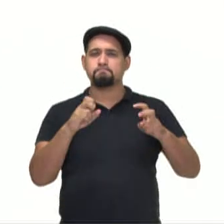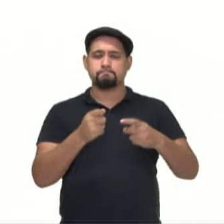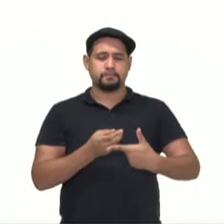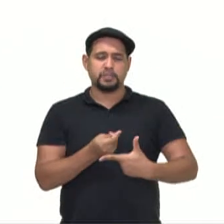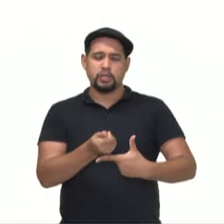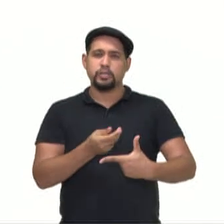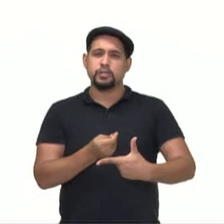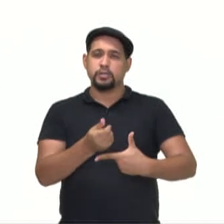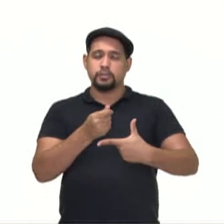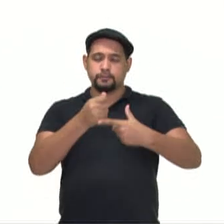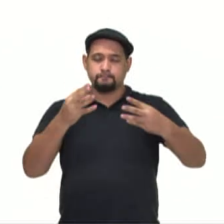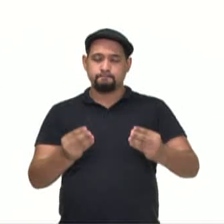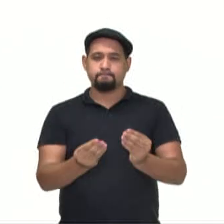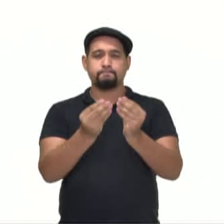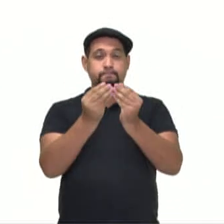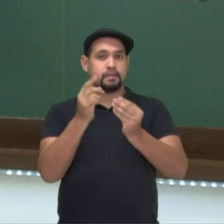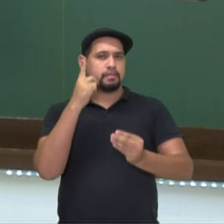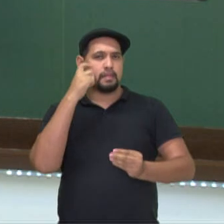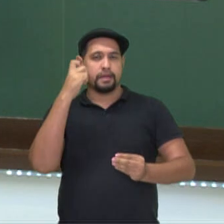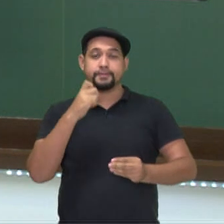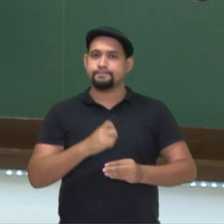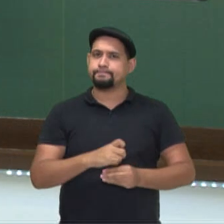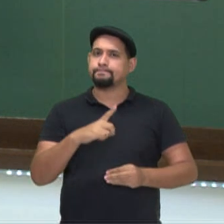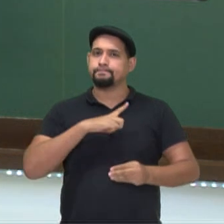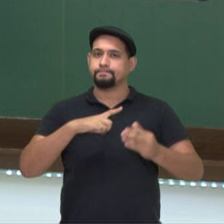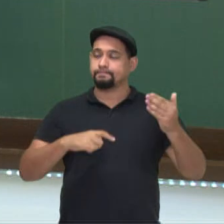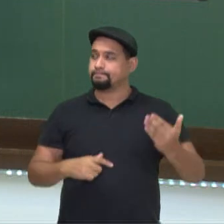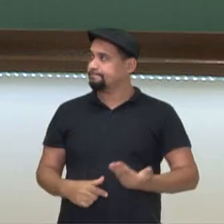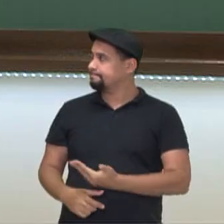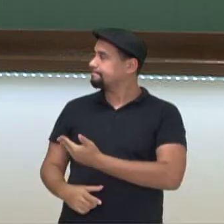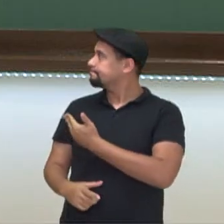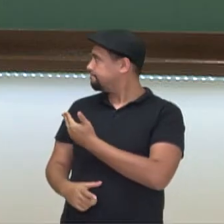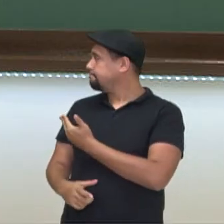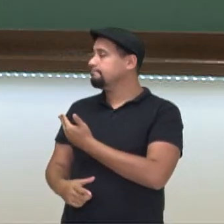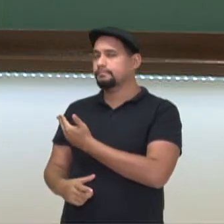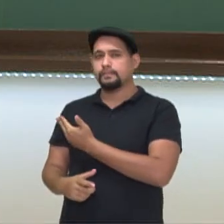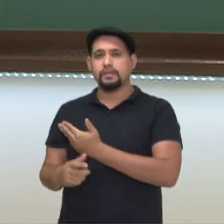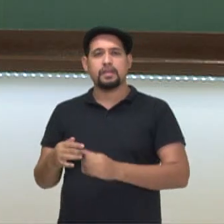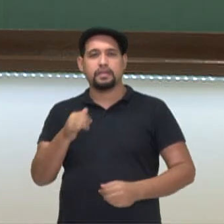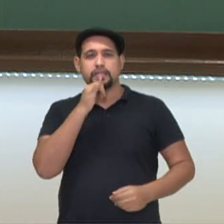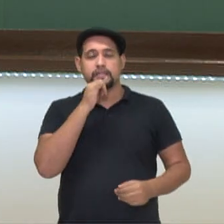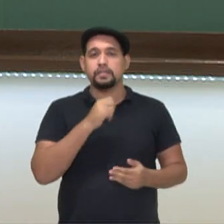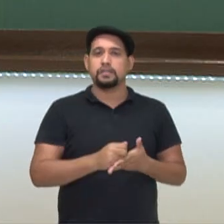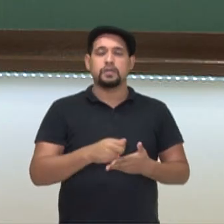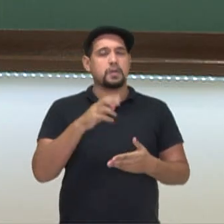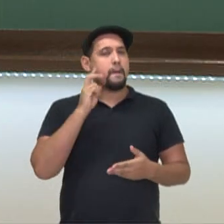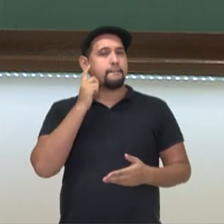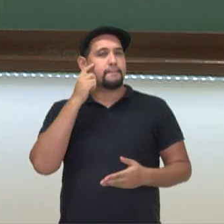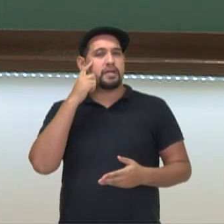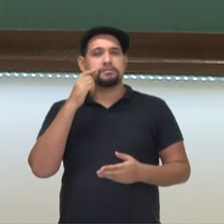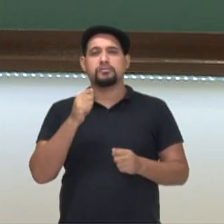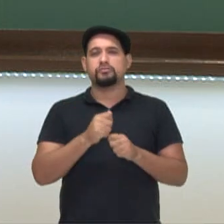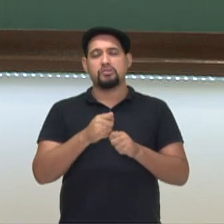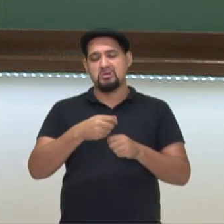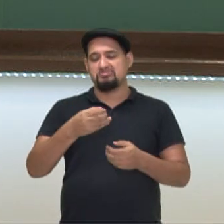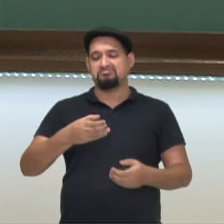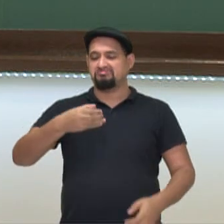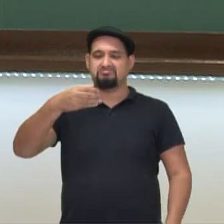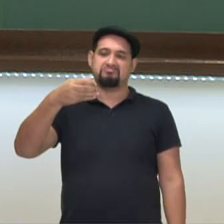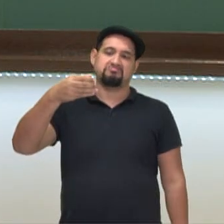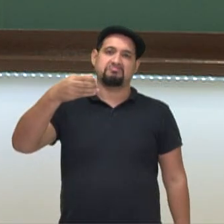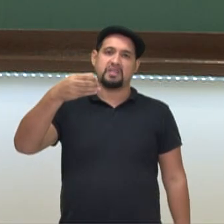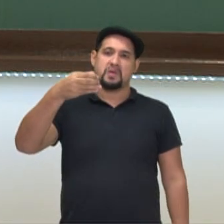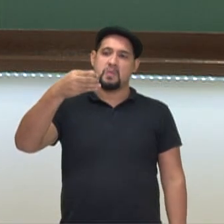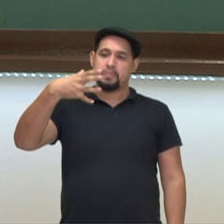que generalize essa ideia. Então a ideia está aqui. A velocidade de um corpo que cai, então imagina que eu estou segurando alguma coisa aqui na minha